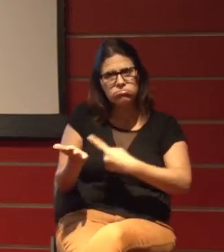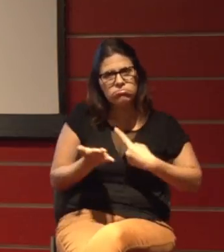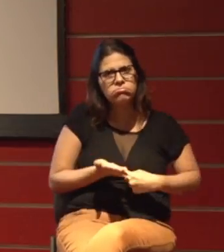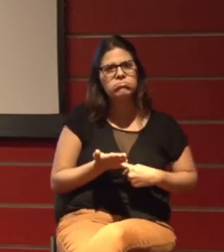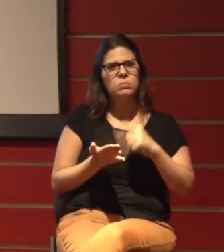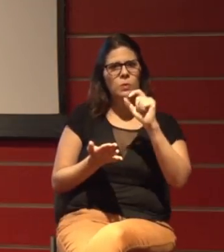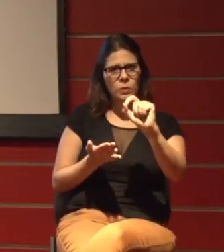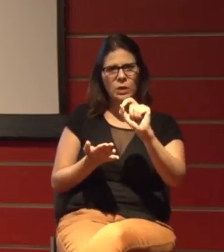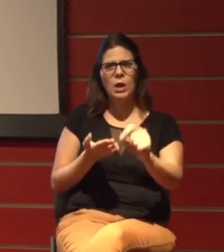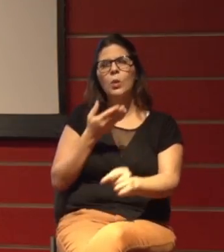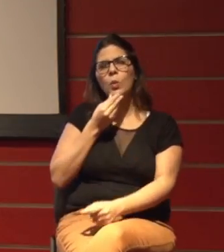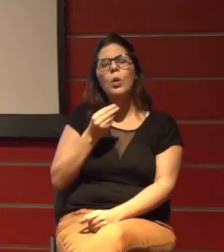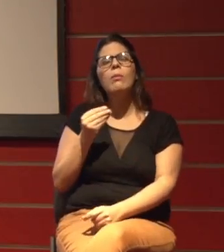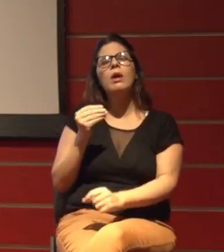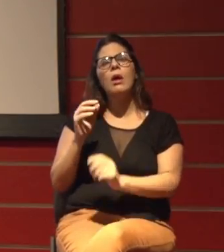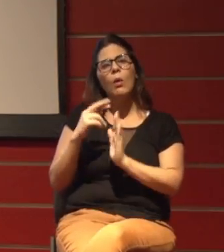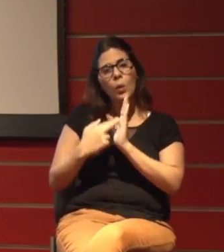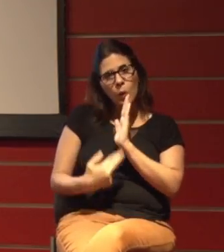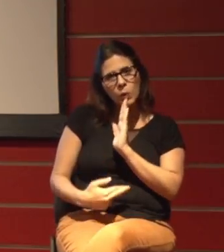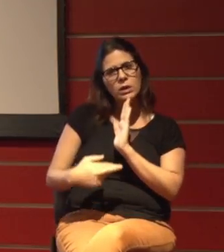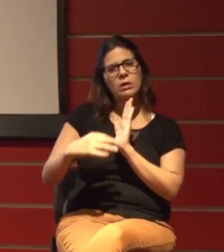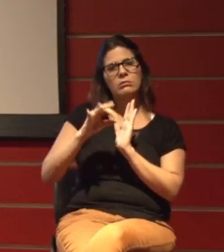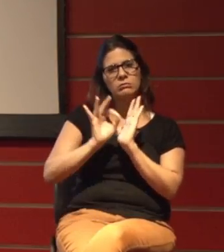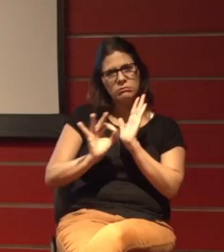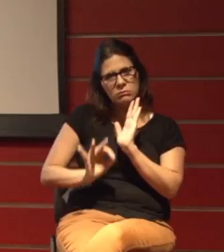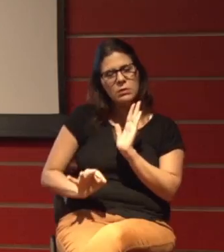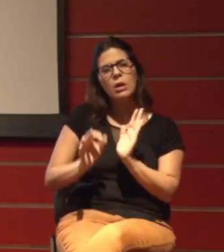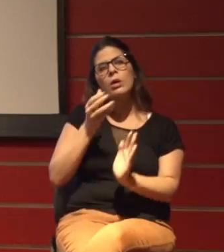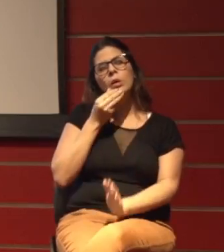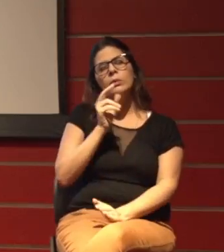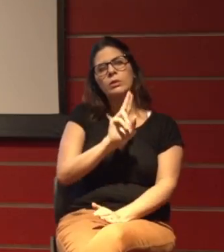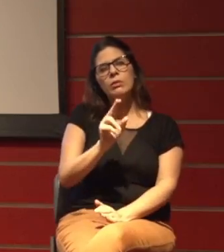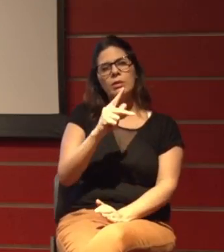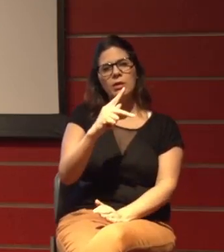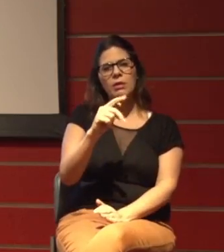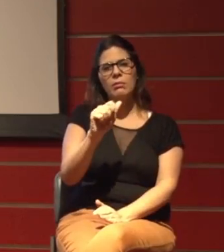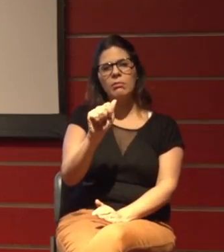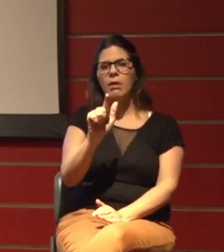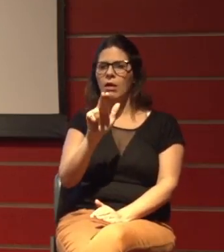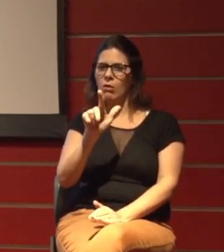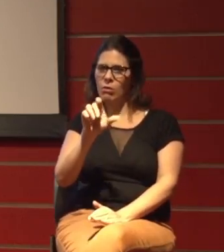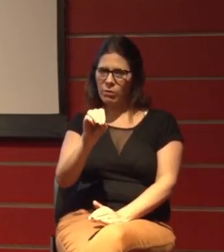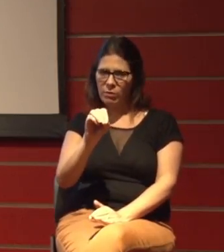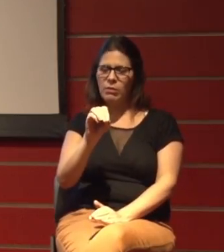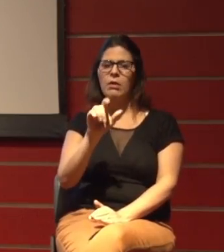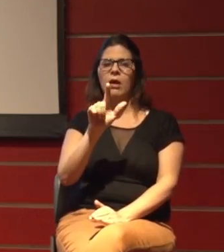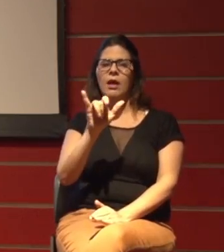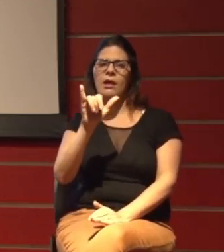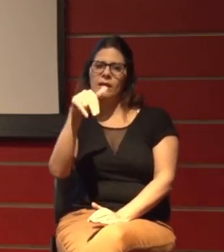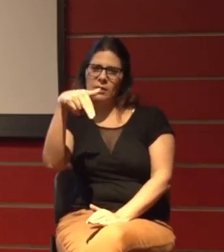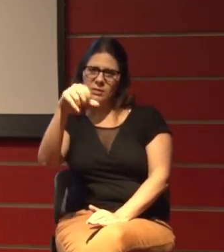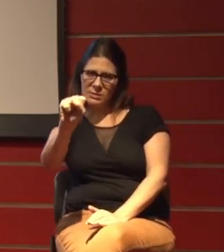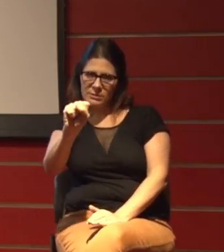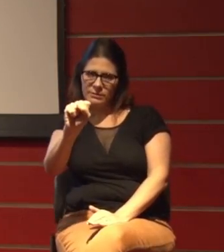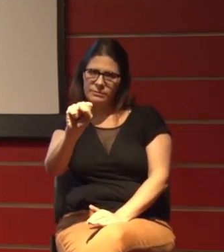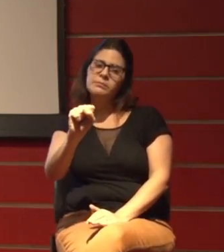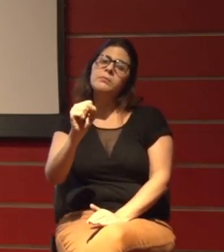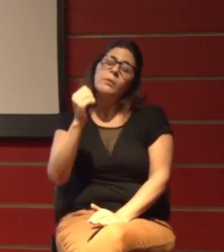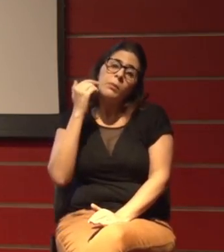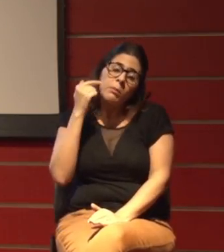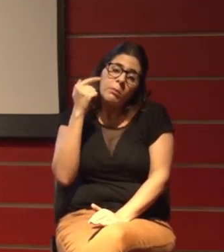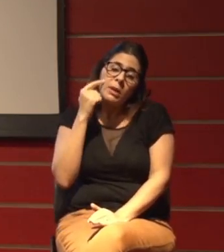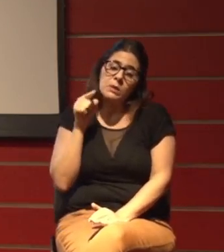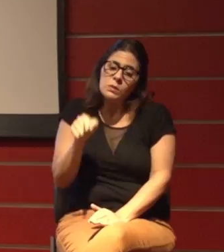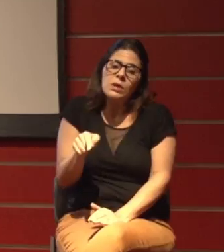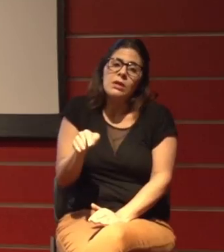o roteirista seria o Paulo Lins né então eh eu acho acho que alguém que que entende e que respeita vai entender e respeitar a